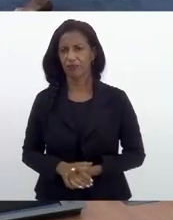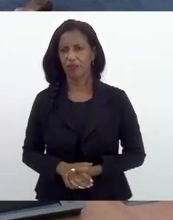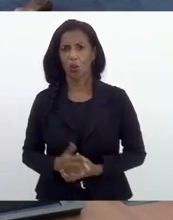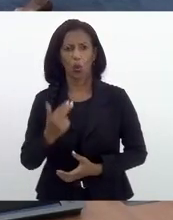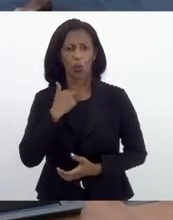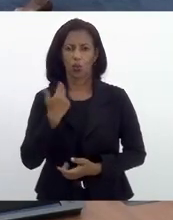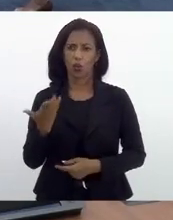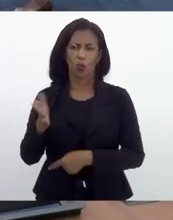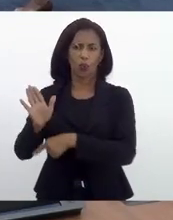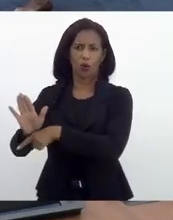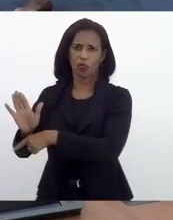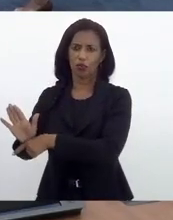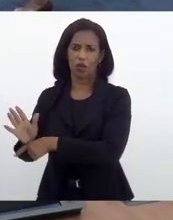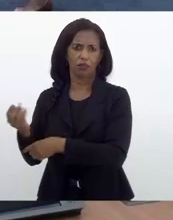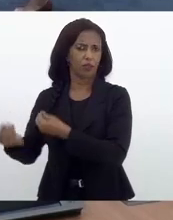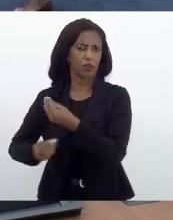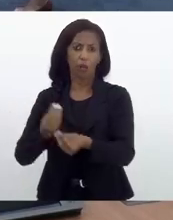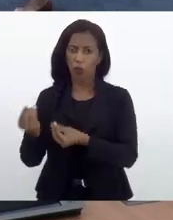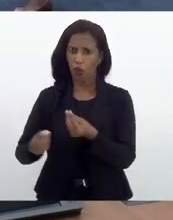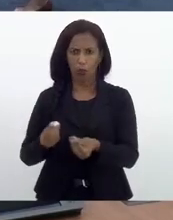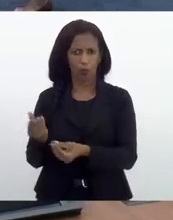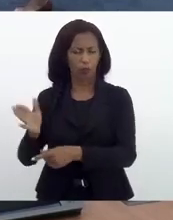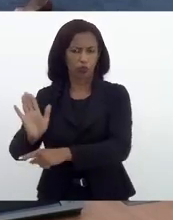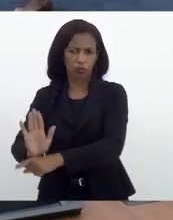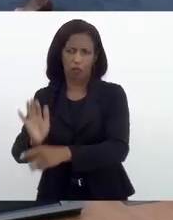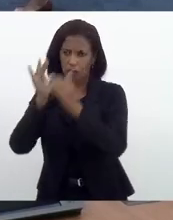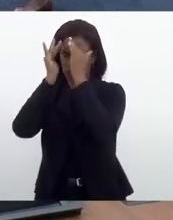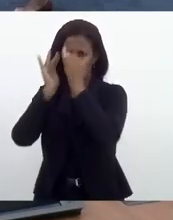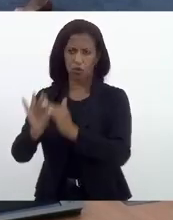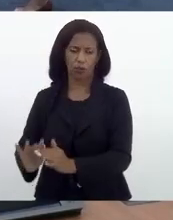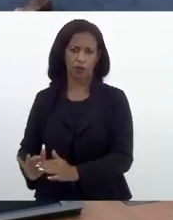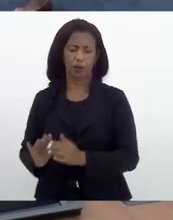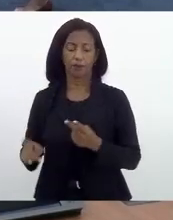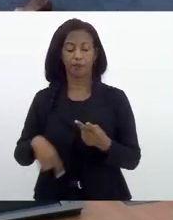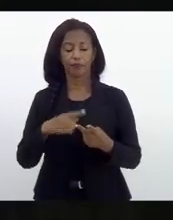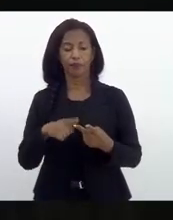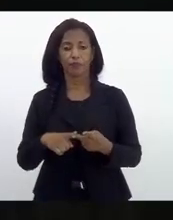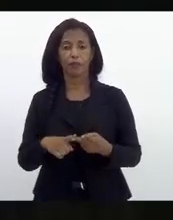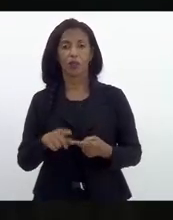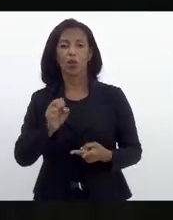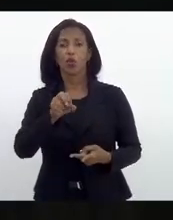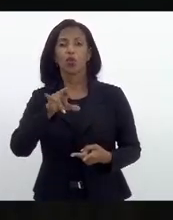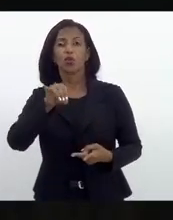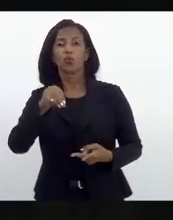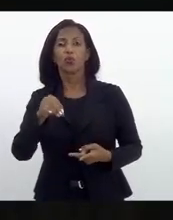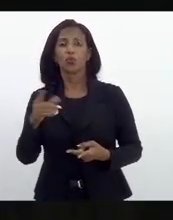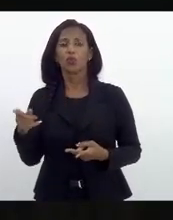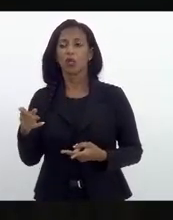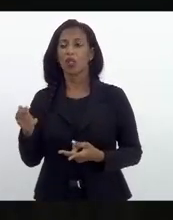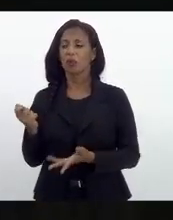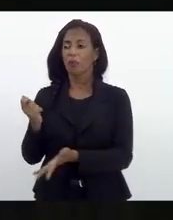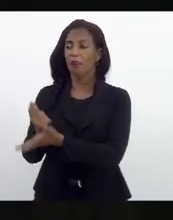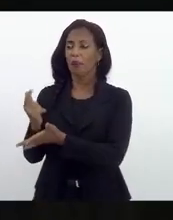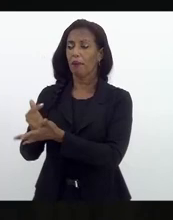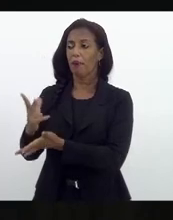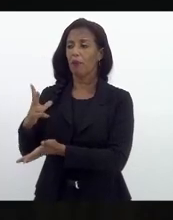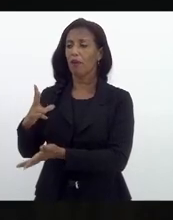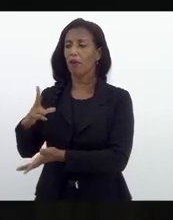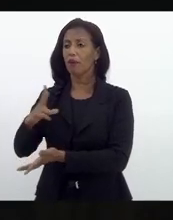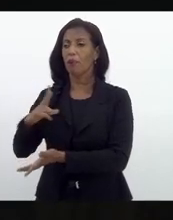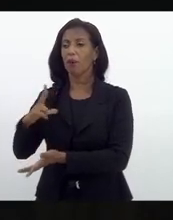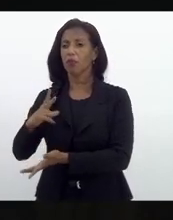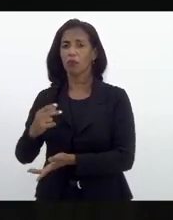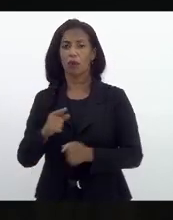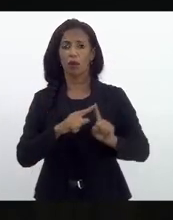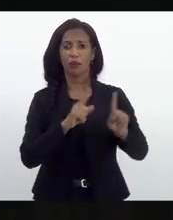entendo que não tem nem cabimento isso mas a gente respeita em relação ao sujeito que contribuiu no privado e trazer para o